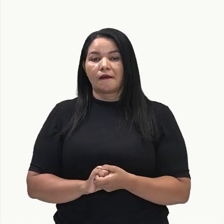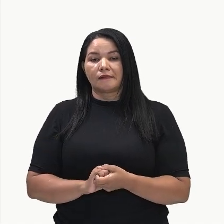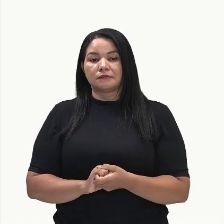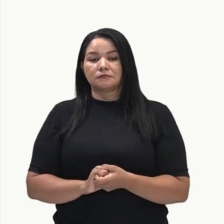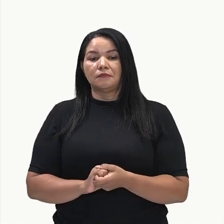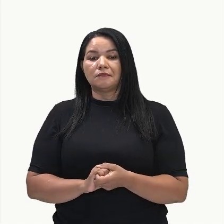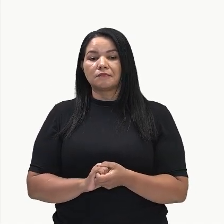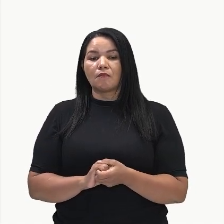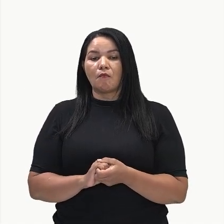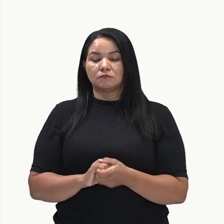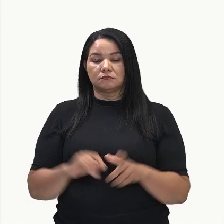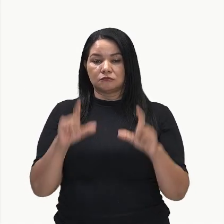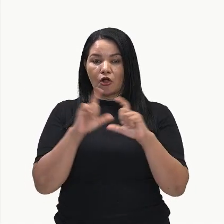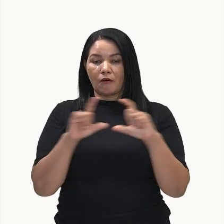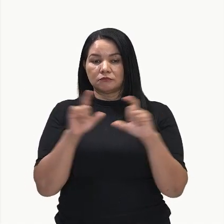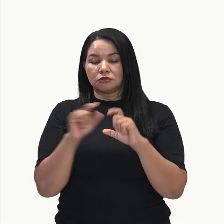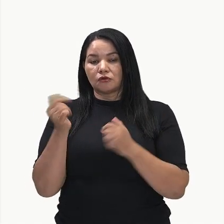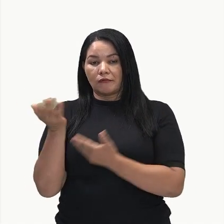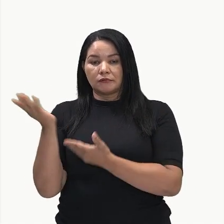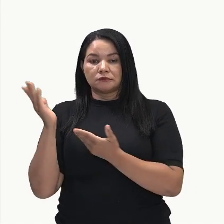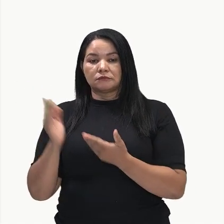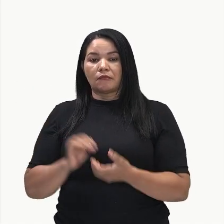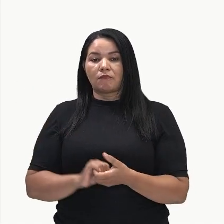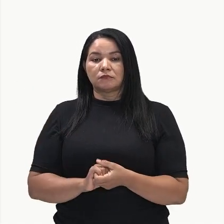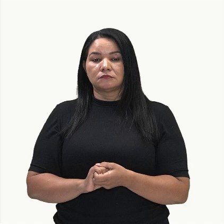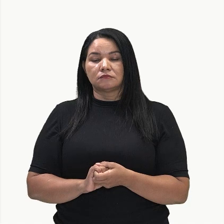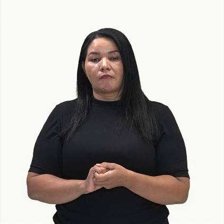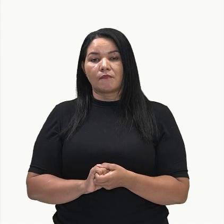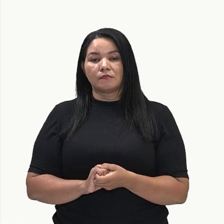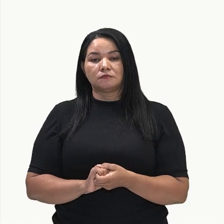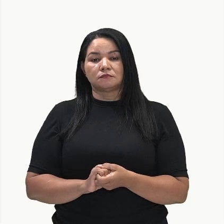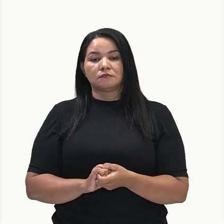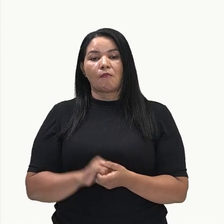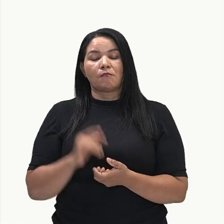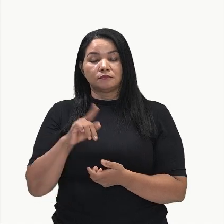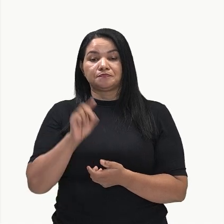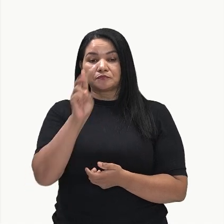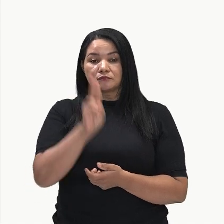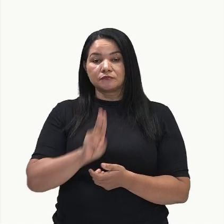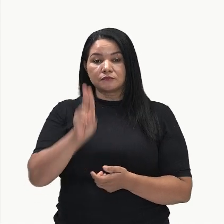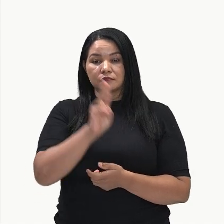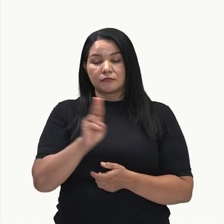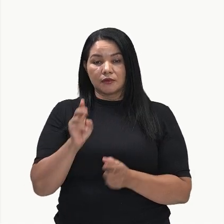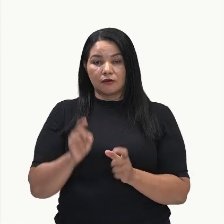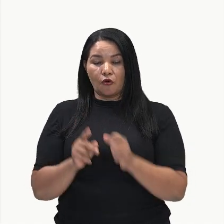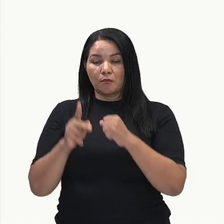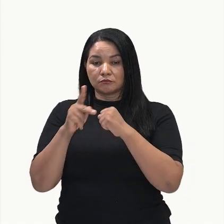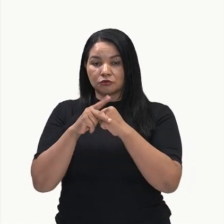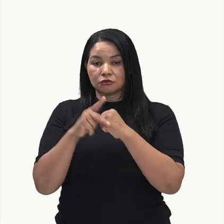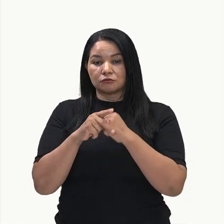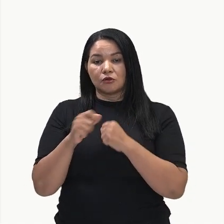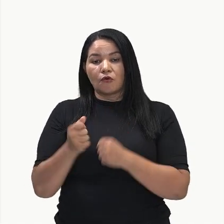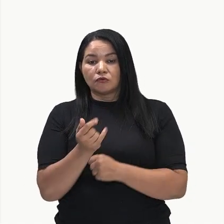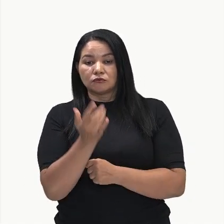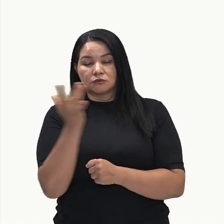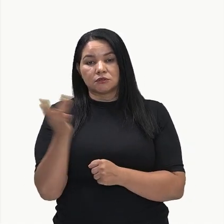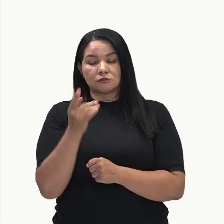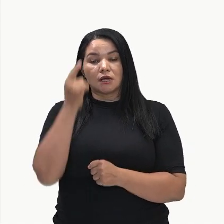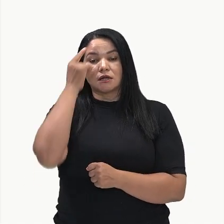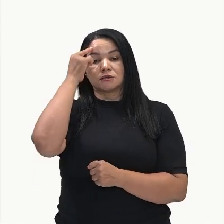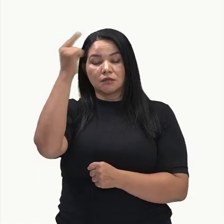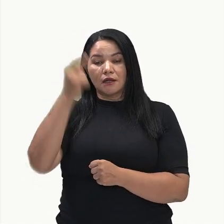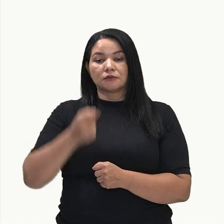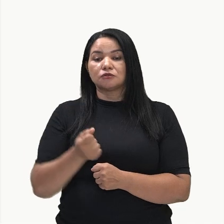expressa quantidade. Quando utilizamos o pronome interrogativo quanto, sempre nos dá a ideia da quantidade. E para